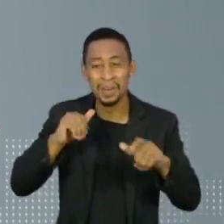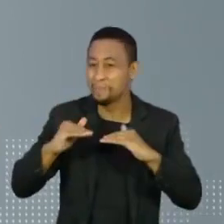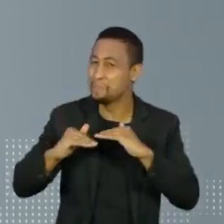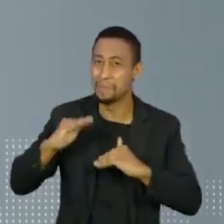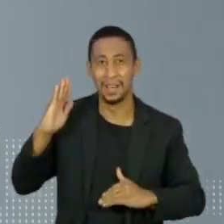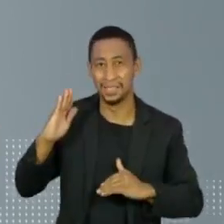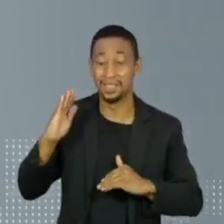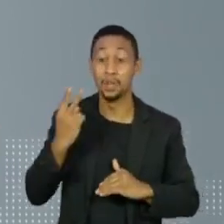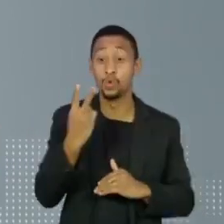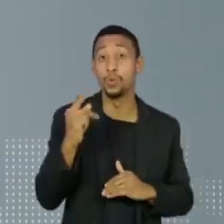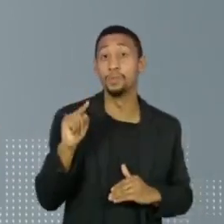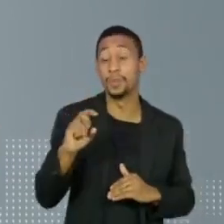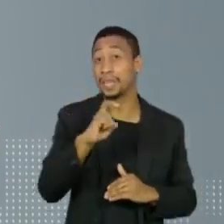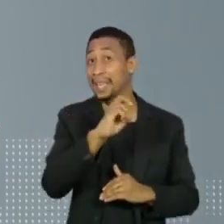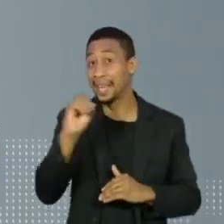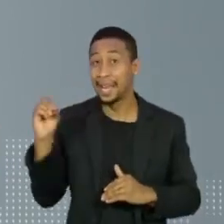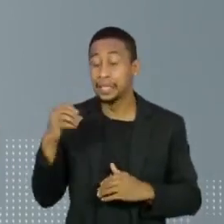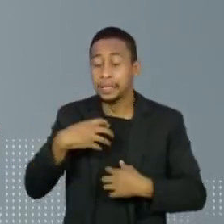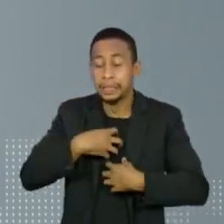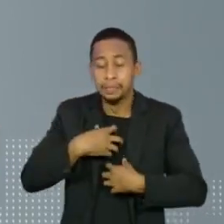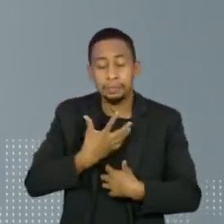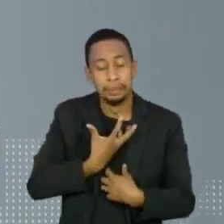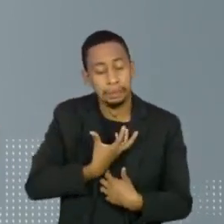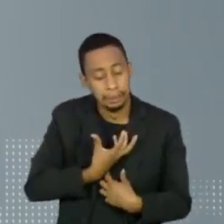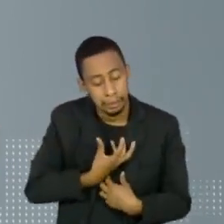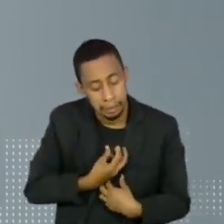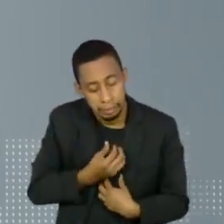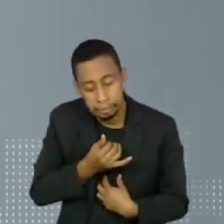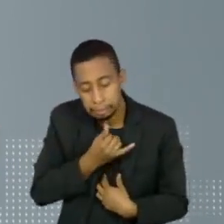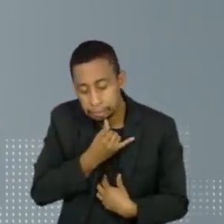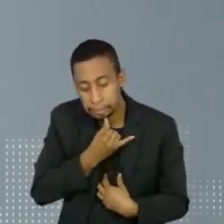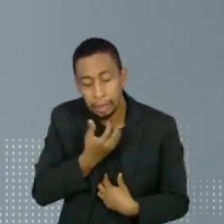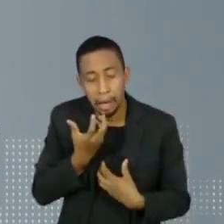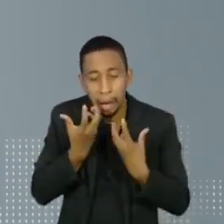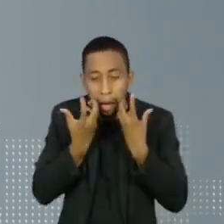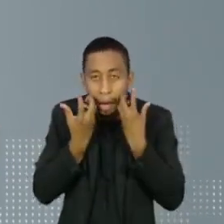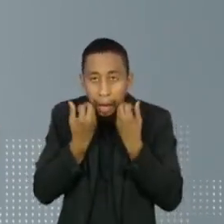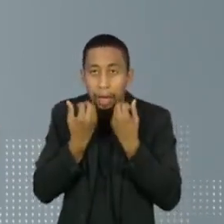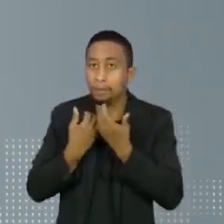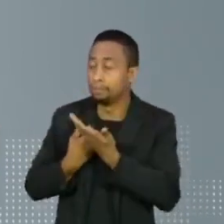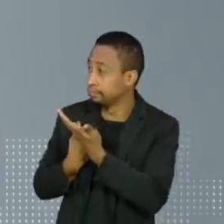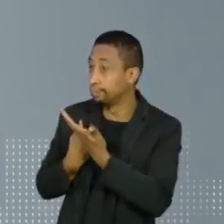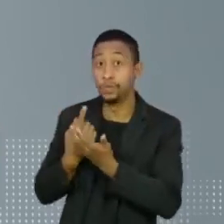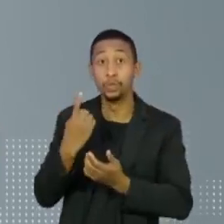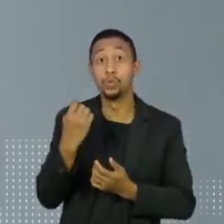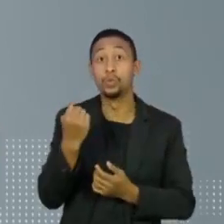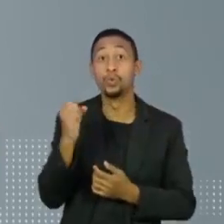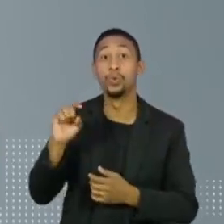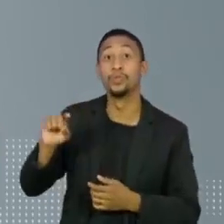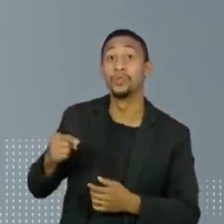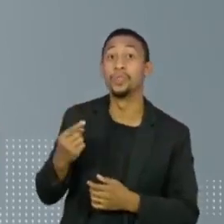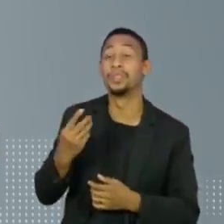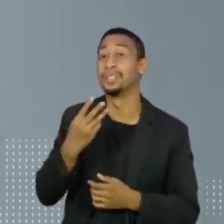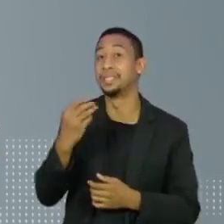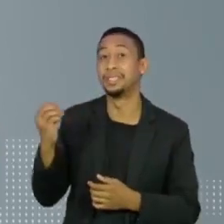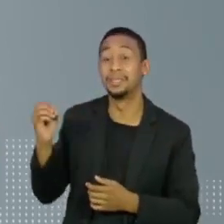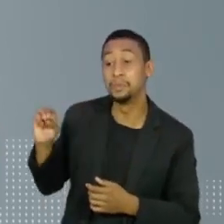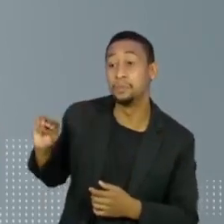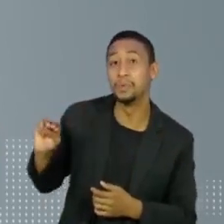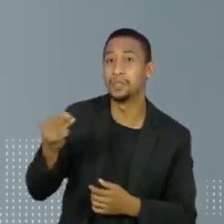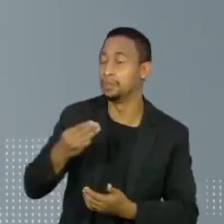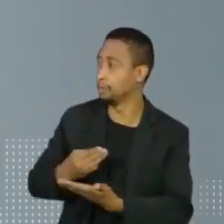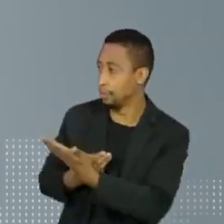consideradas deprimidas. Projetadas na população do país, proporcionalmente, elas representam 18 milhões e 300